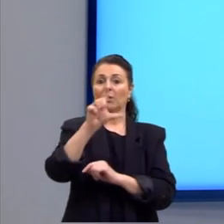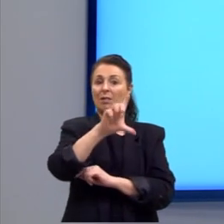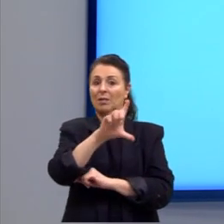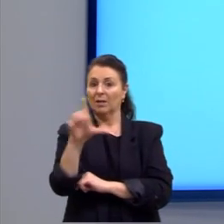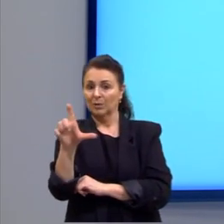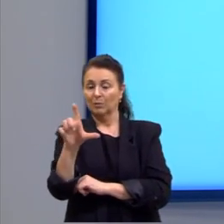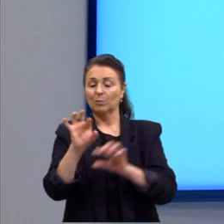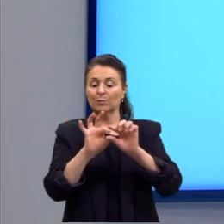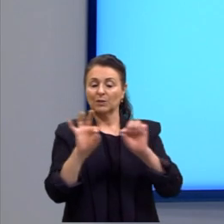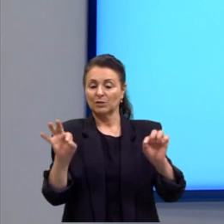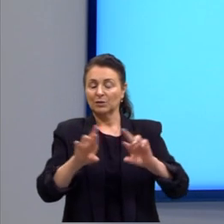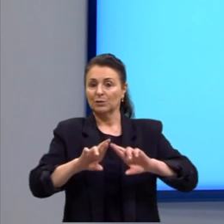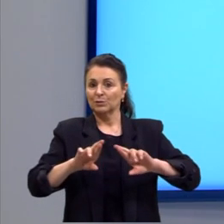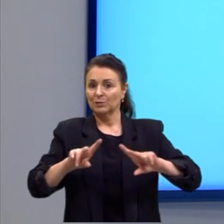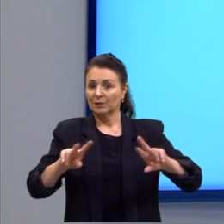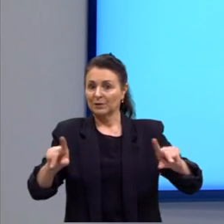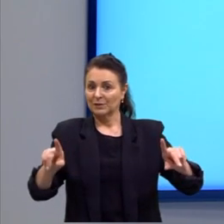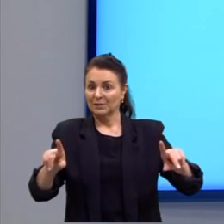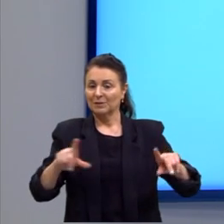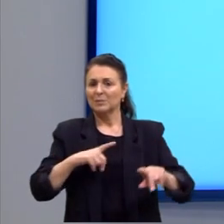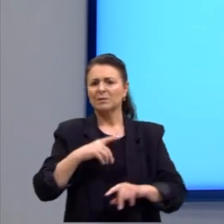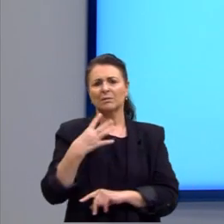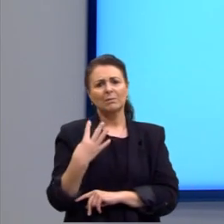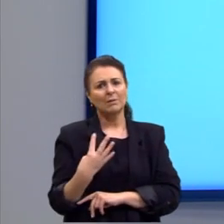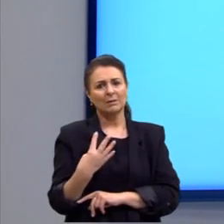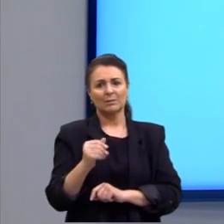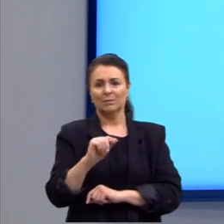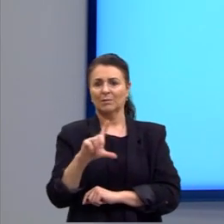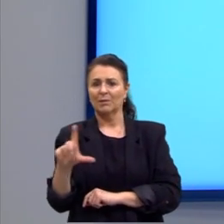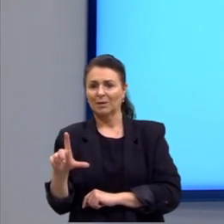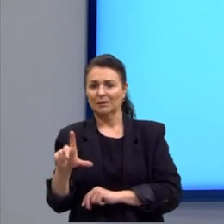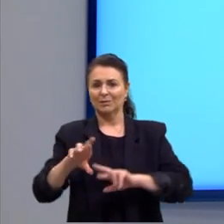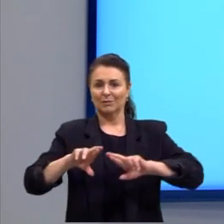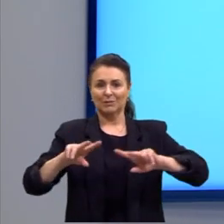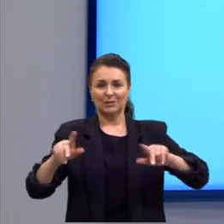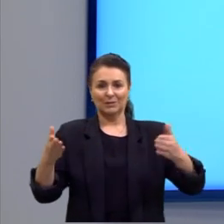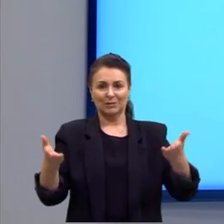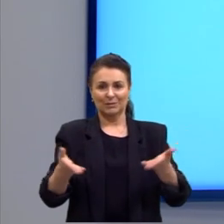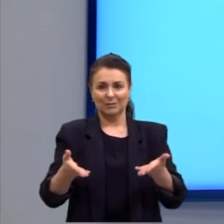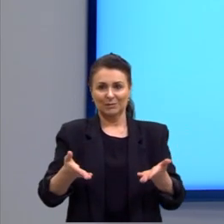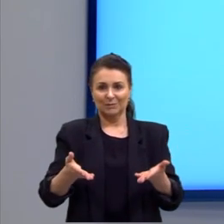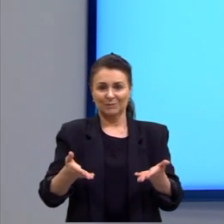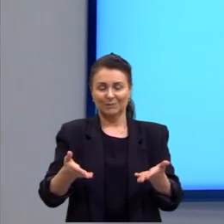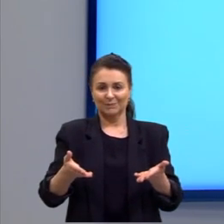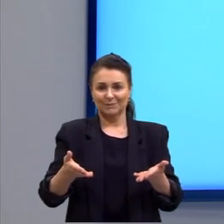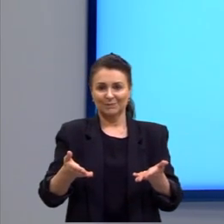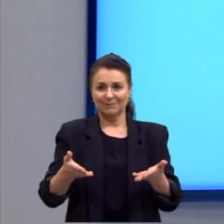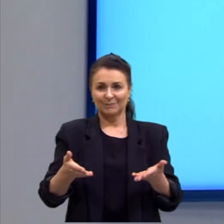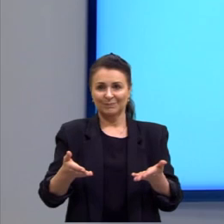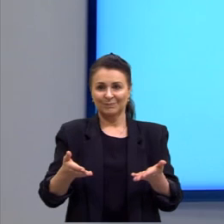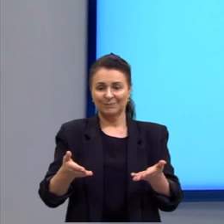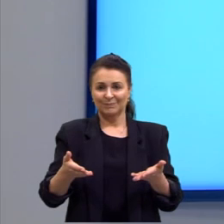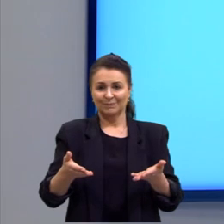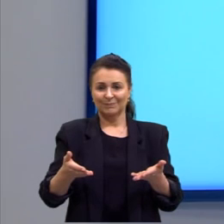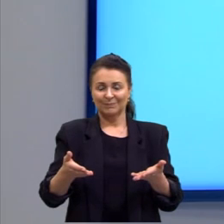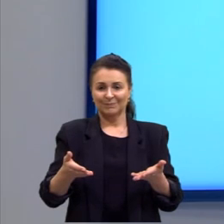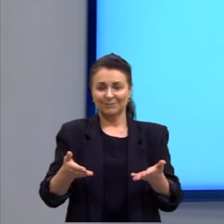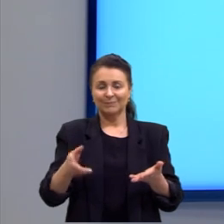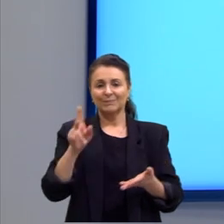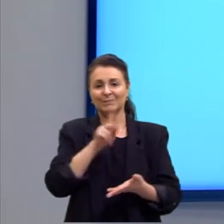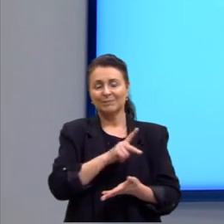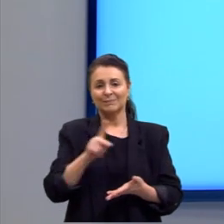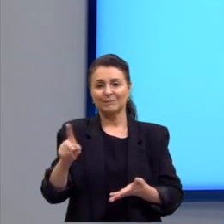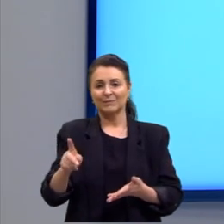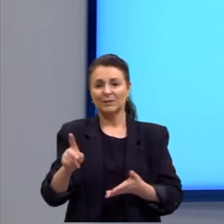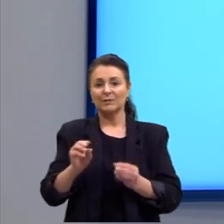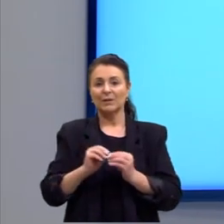mas aqui assim nossa figura tem 4 lados diferentes então e aqui eu coloquei